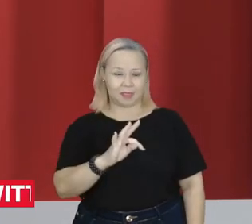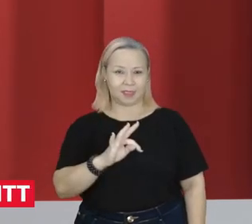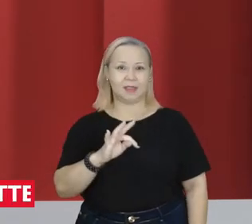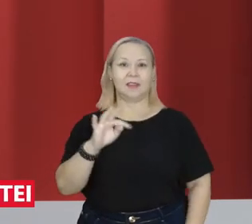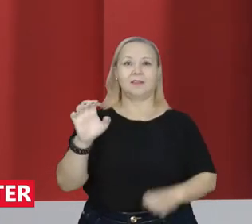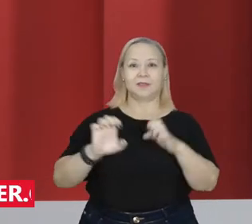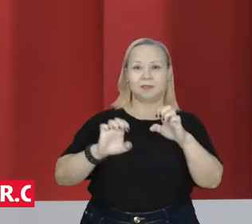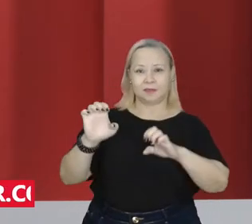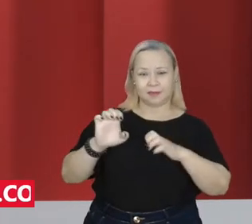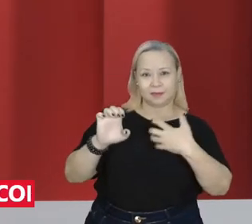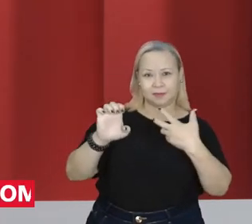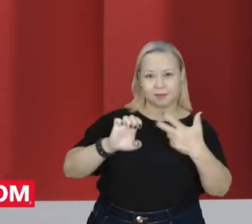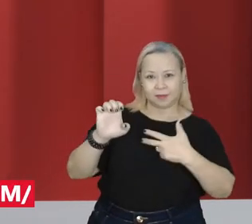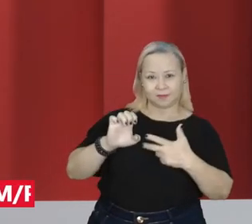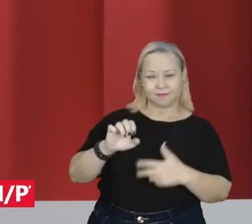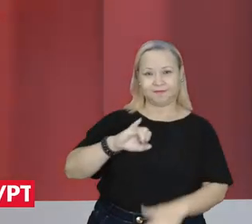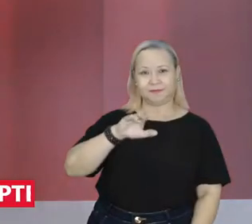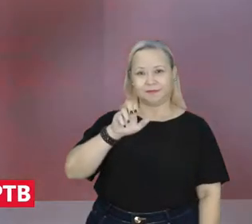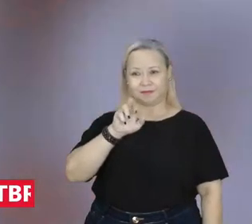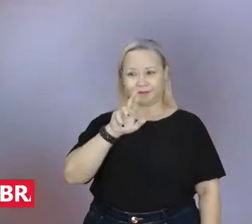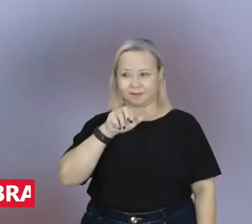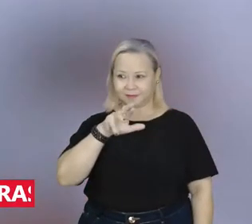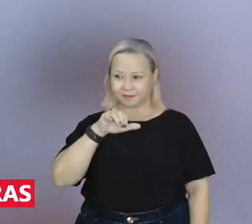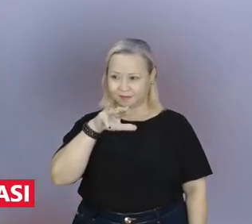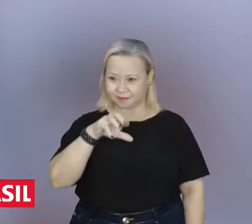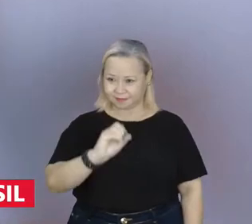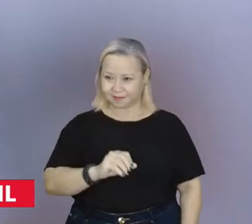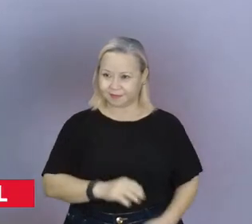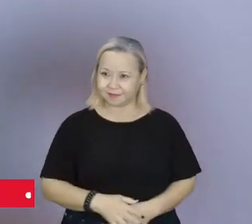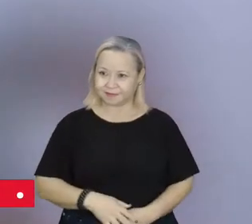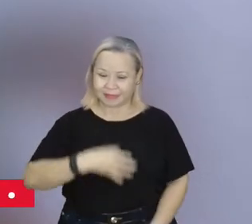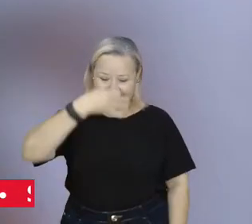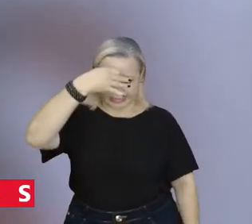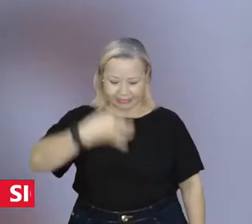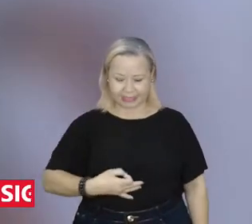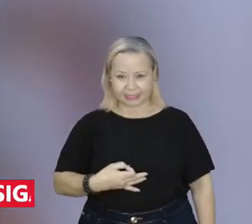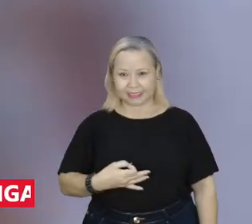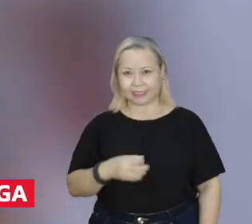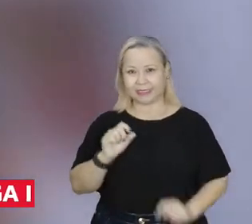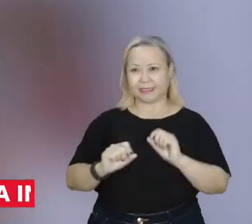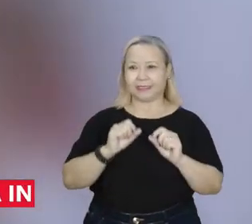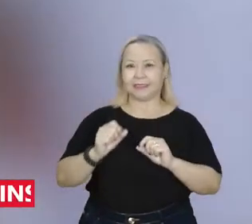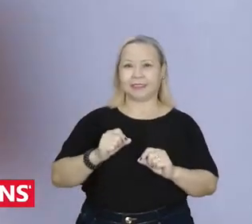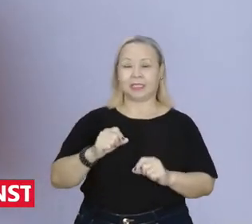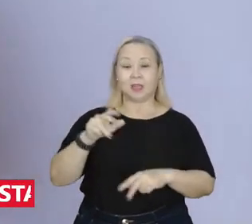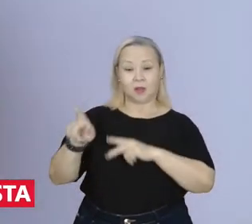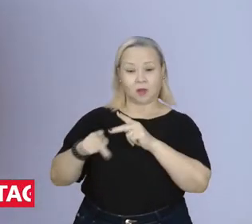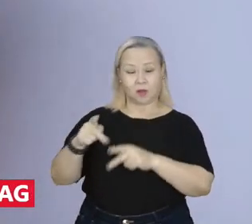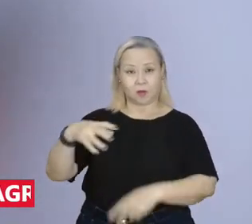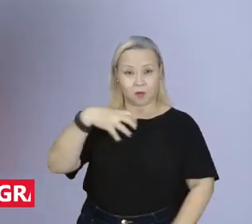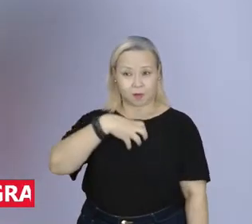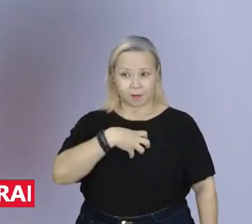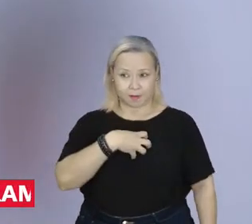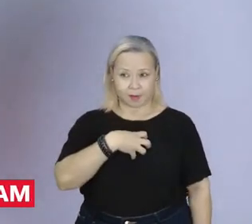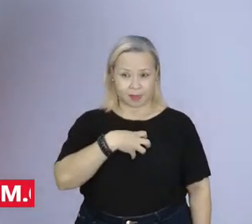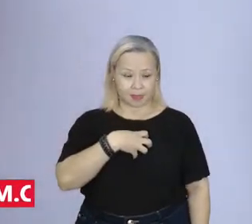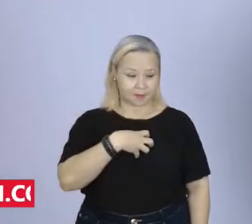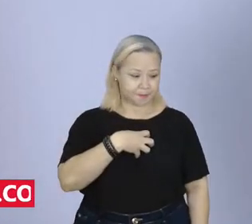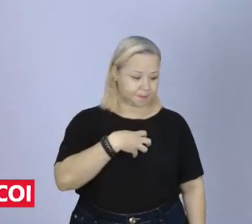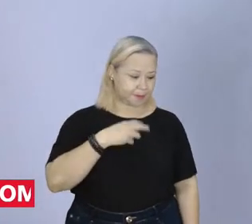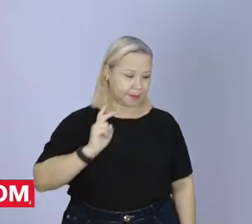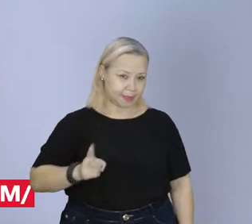Executivo Estadual, Jerônimo Rodrigues. Eu tenho certeza que o povo da Bahia, que